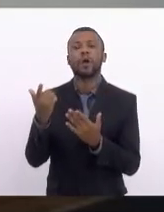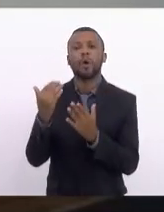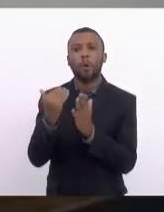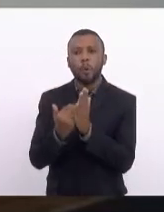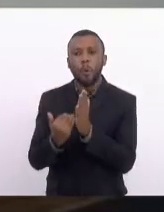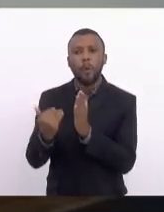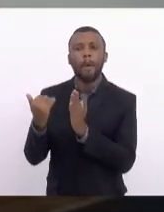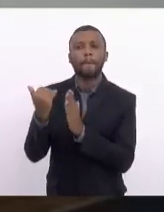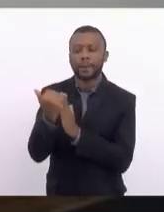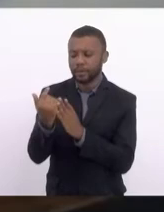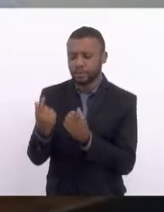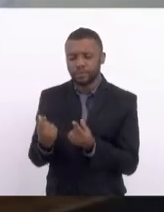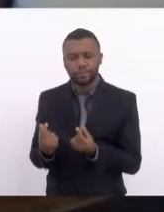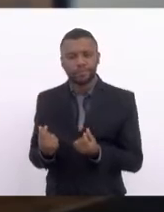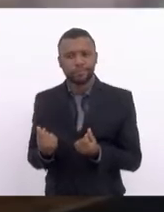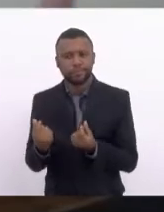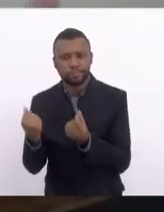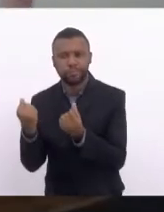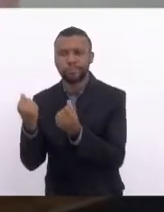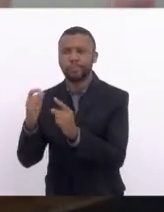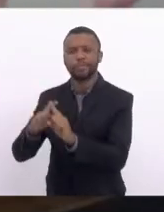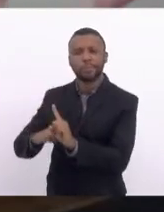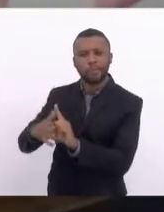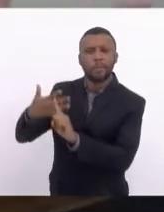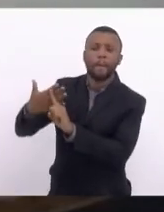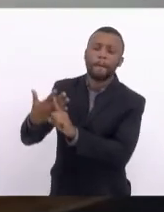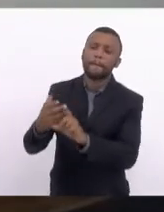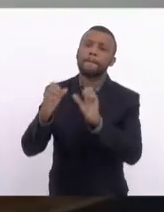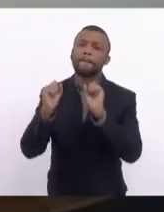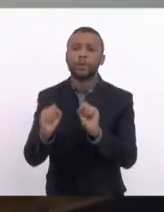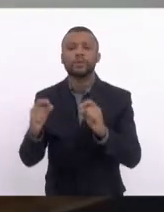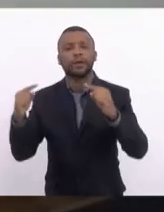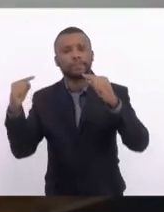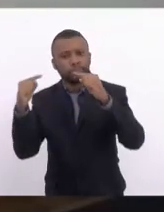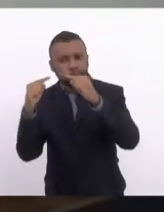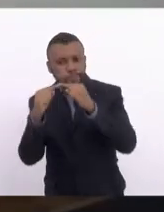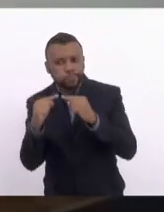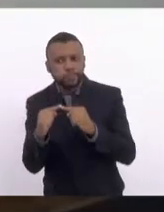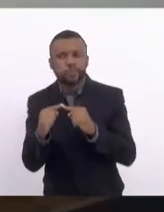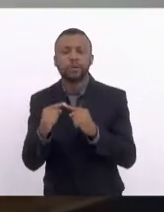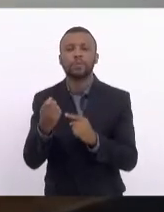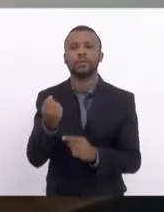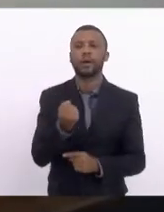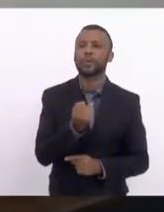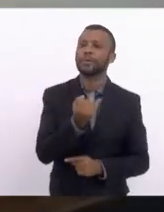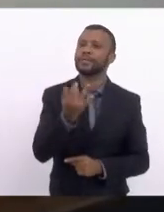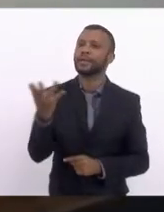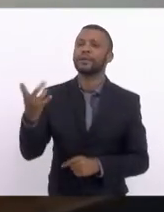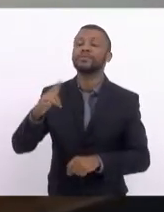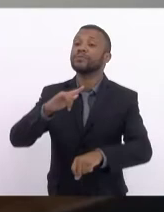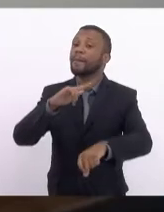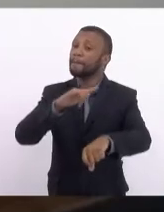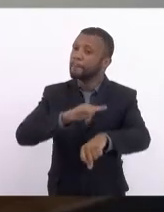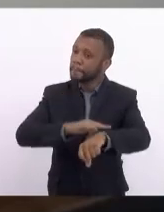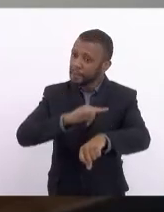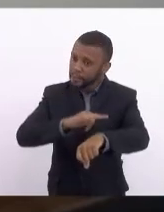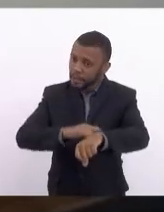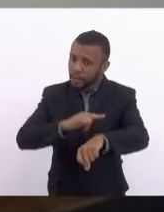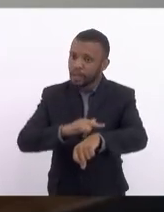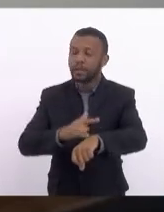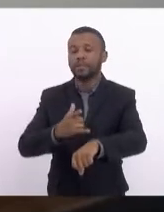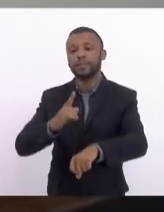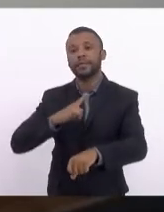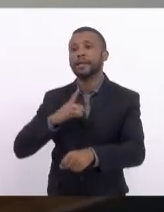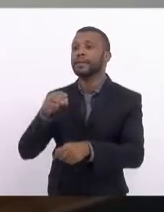o aumento nos valores poderia ter relação com a quantidade de banheiros, né, existentes